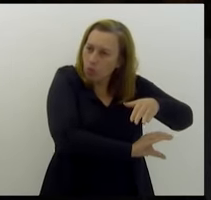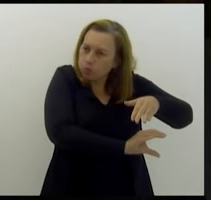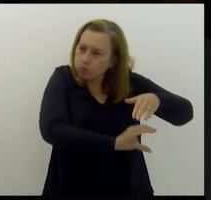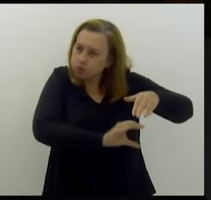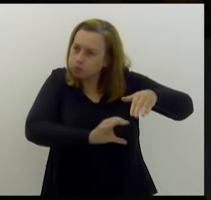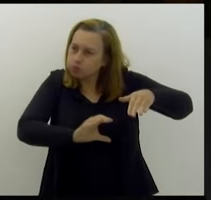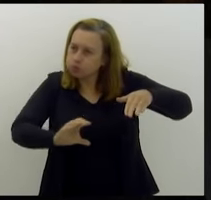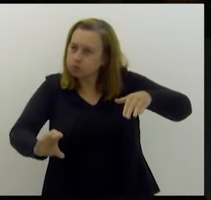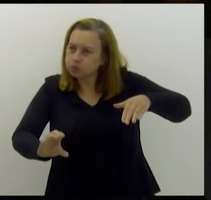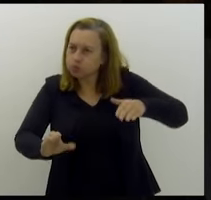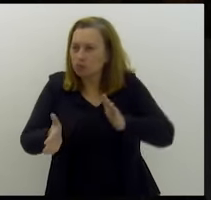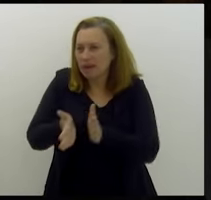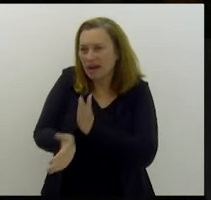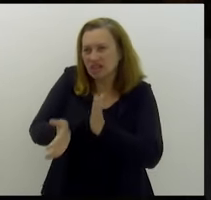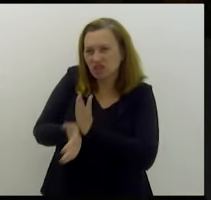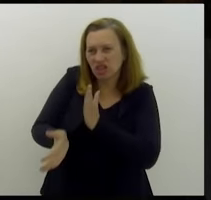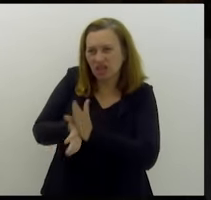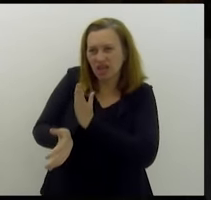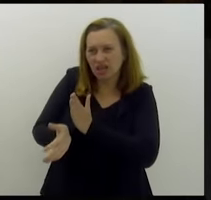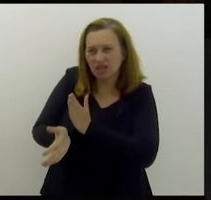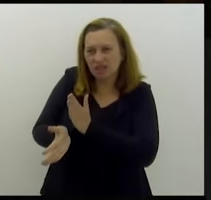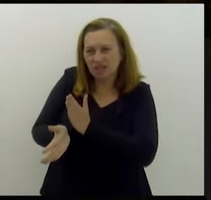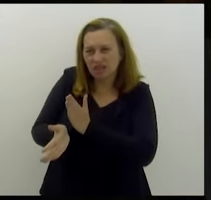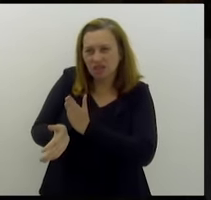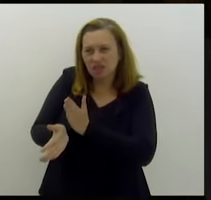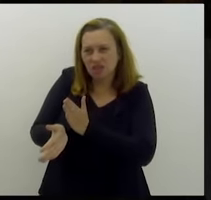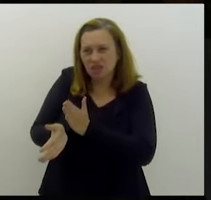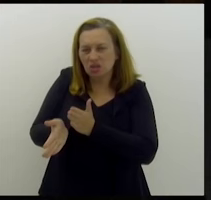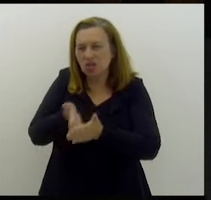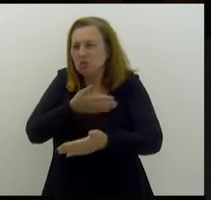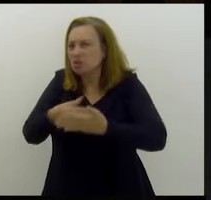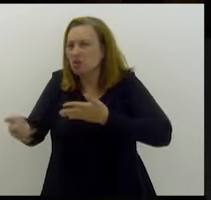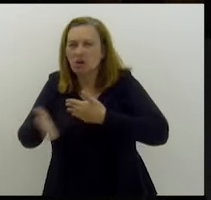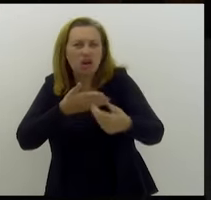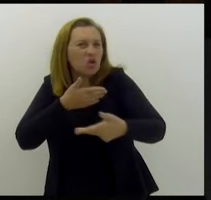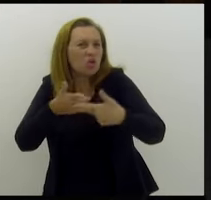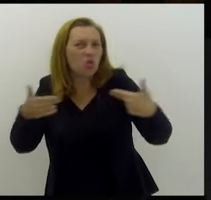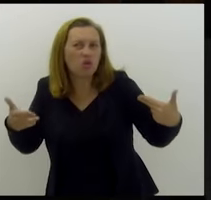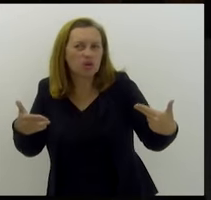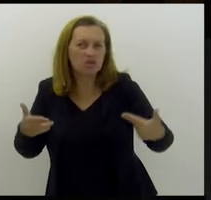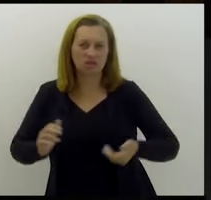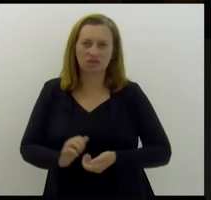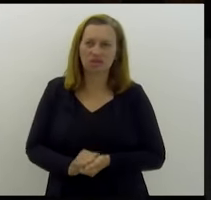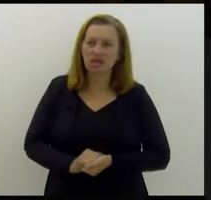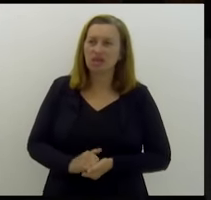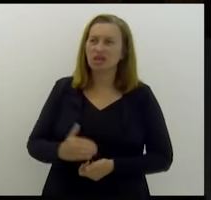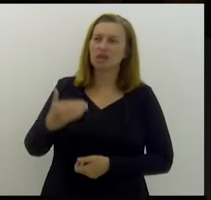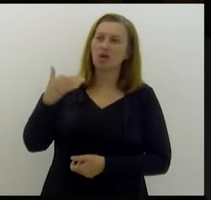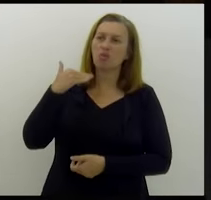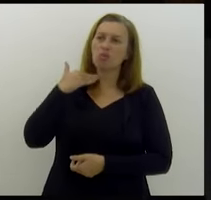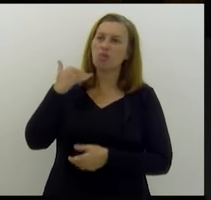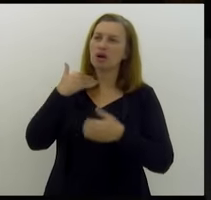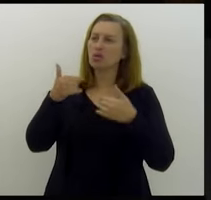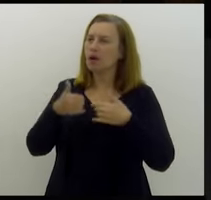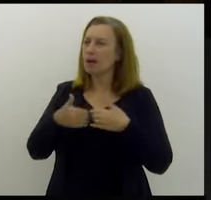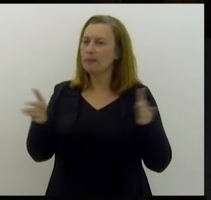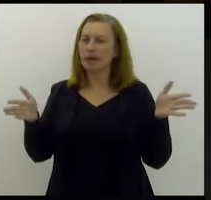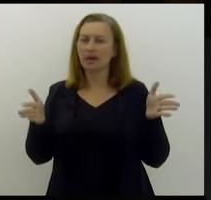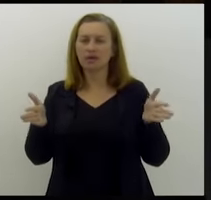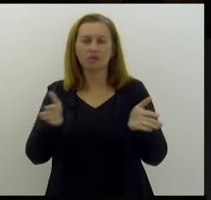gastar na máquina para gastar no que ele quiser ele quer um um cheque em brco